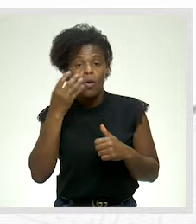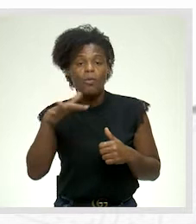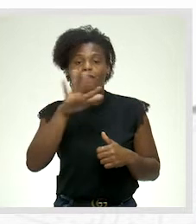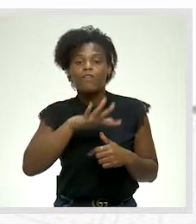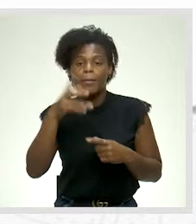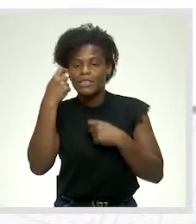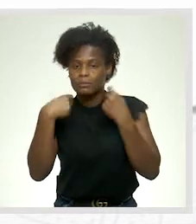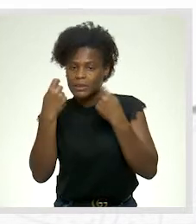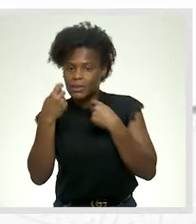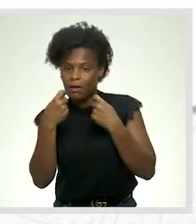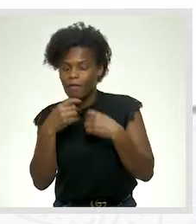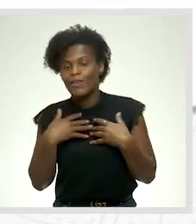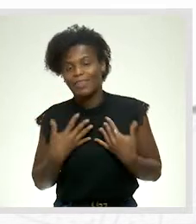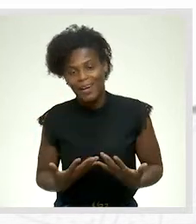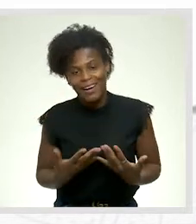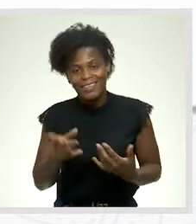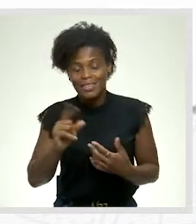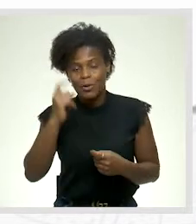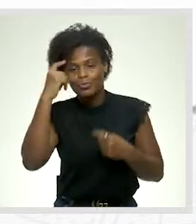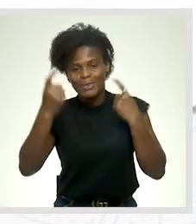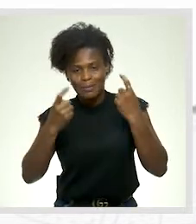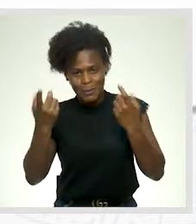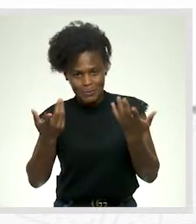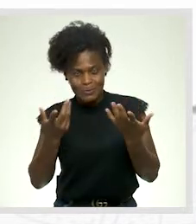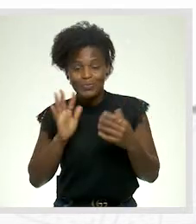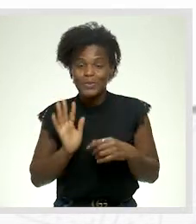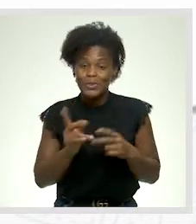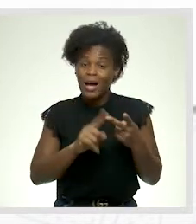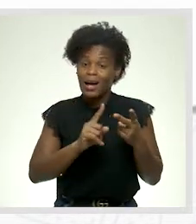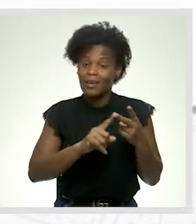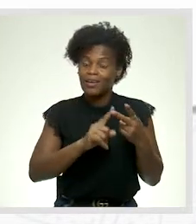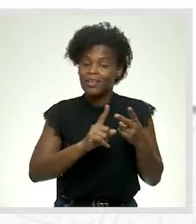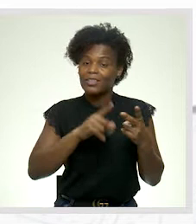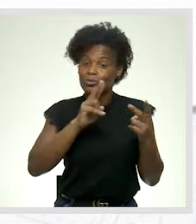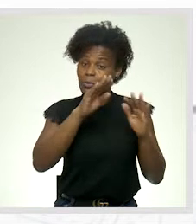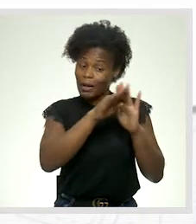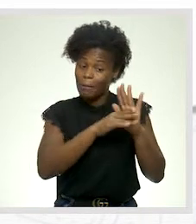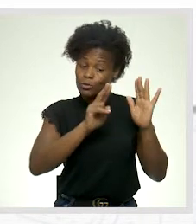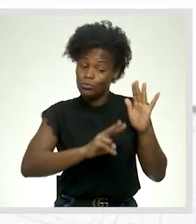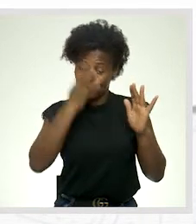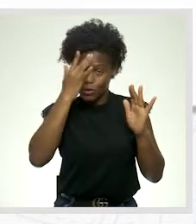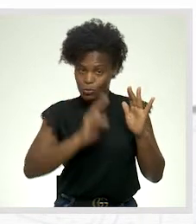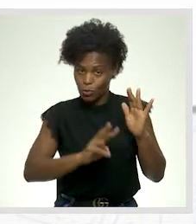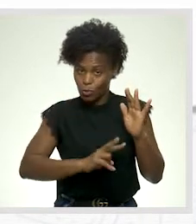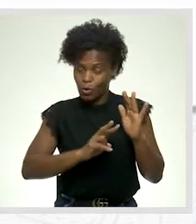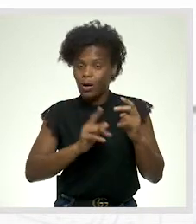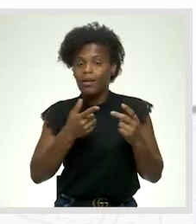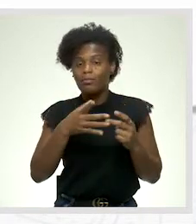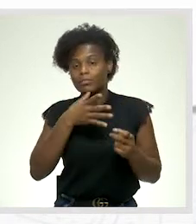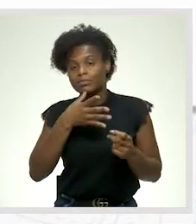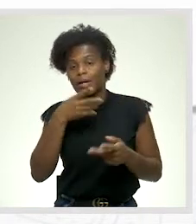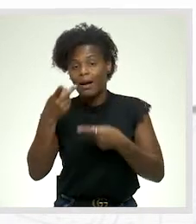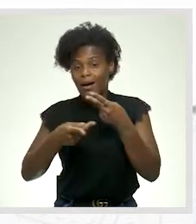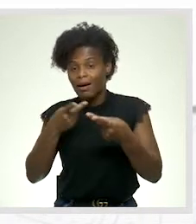de expressão da vontade e do pensamento. Já no segundo momento, nós vamos fazer a apresentação e